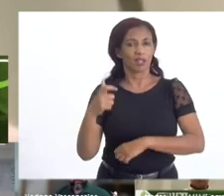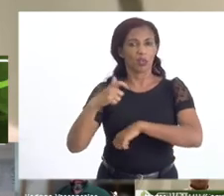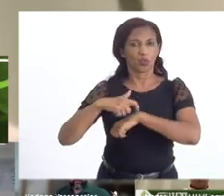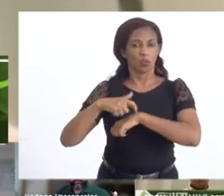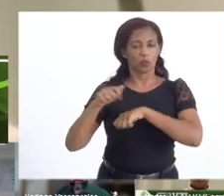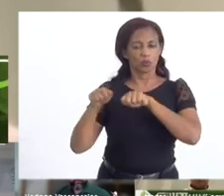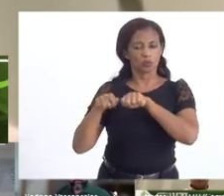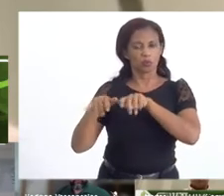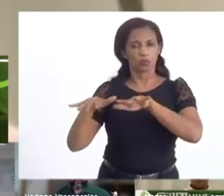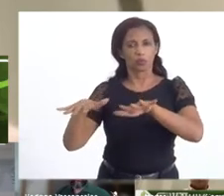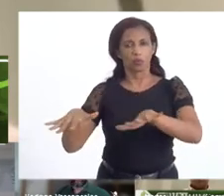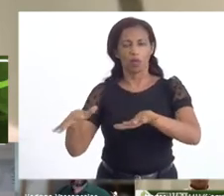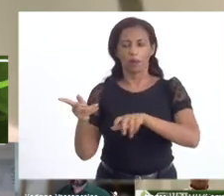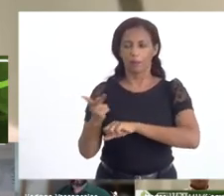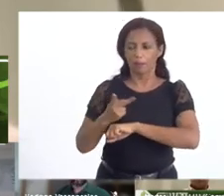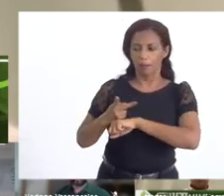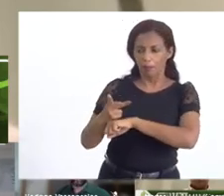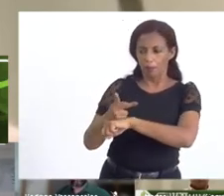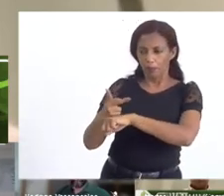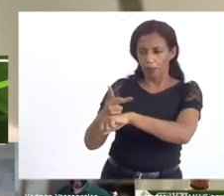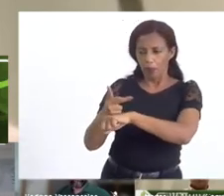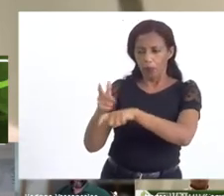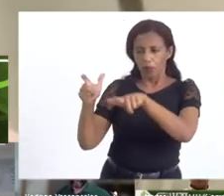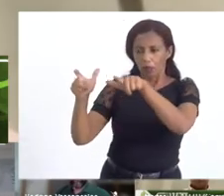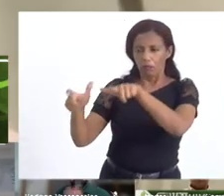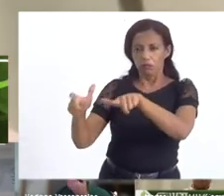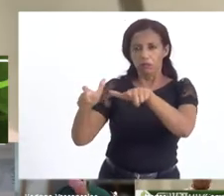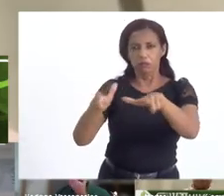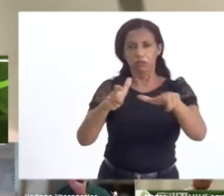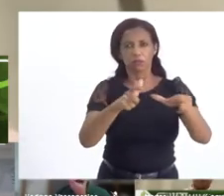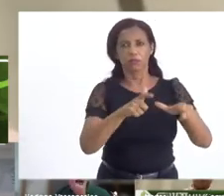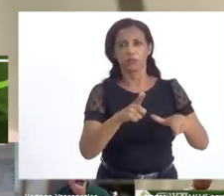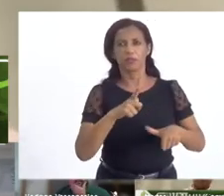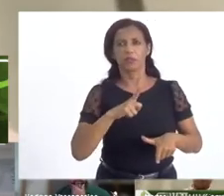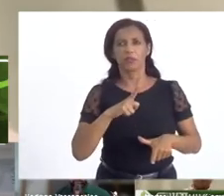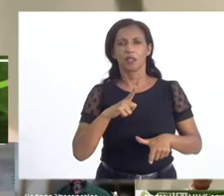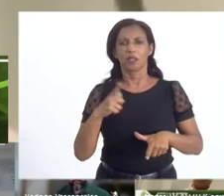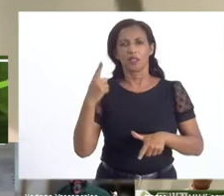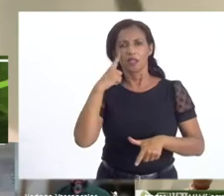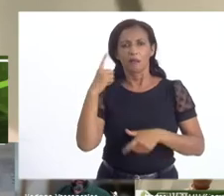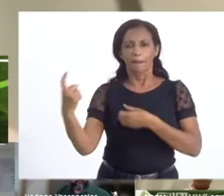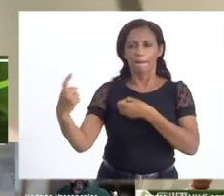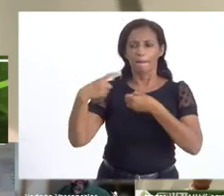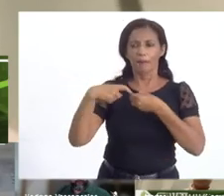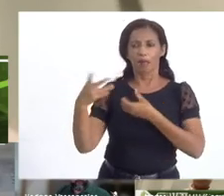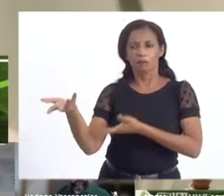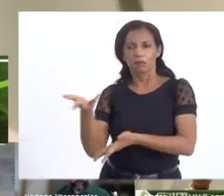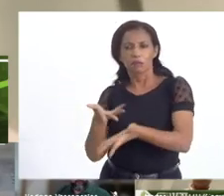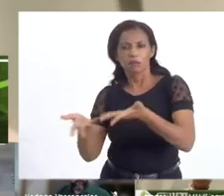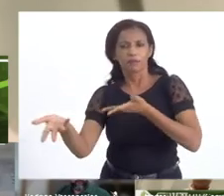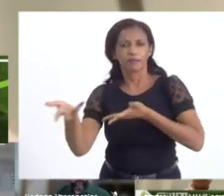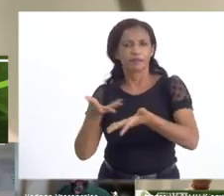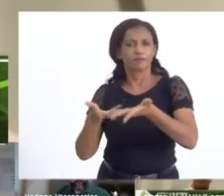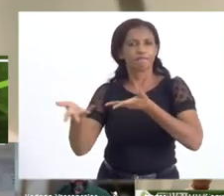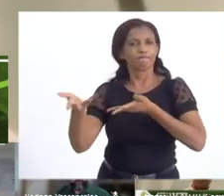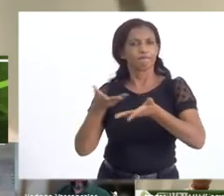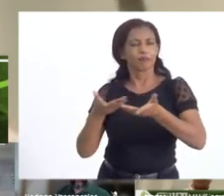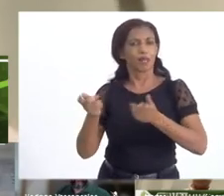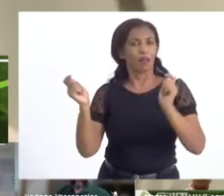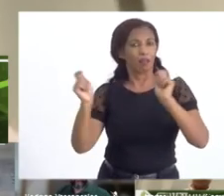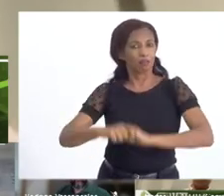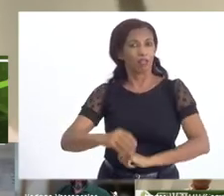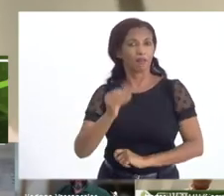de pandemia, a buscar as companhias aéreas e estabelecer parcerias e incentivos comerciais para elas